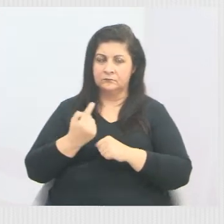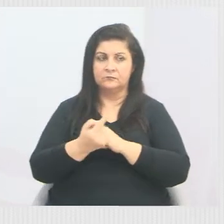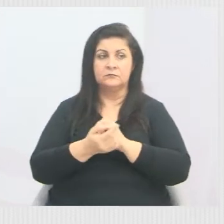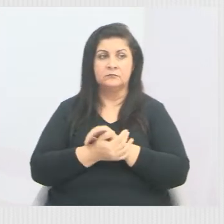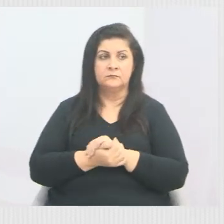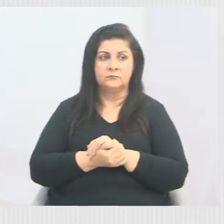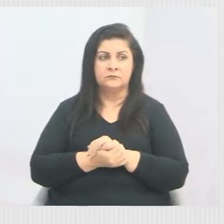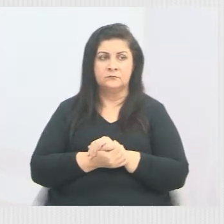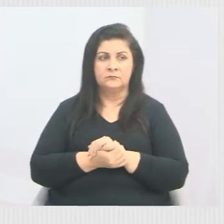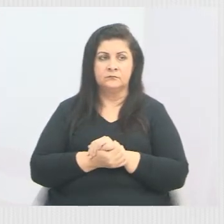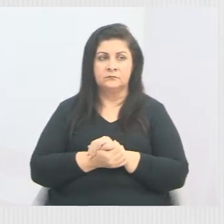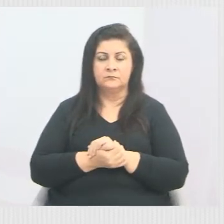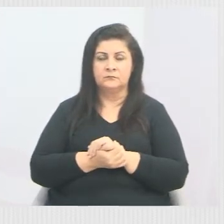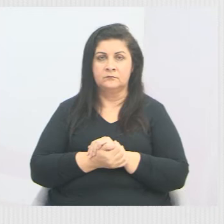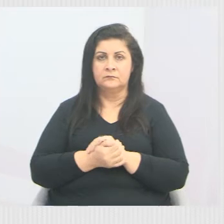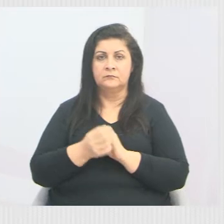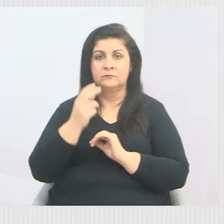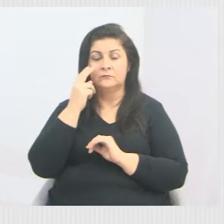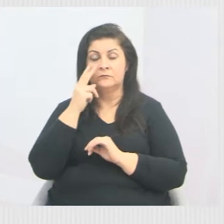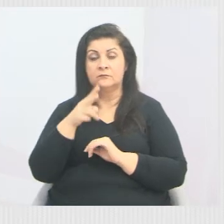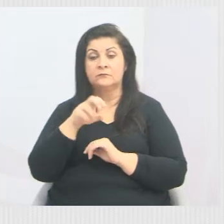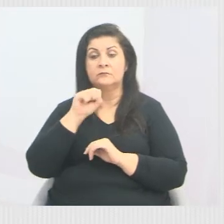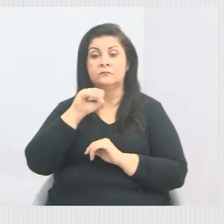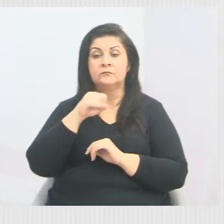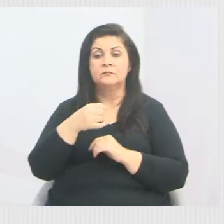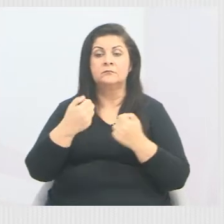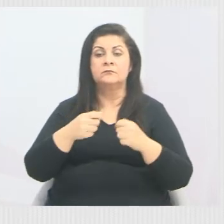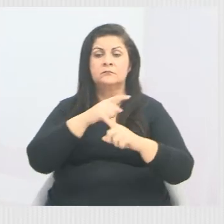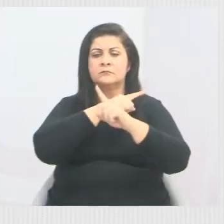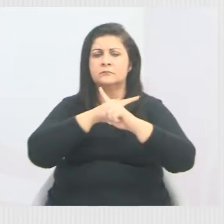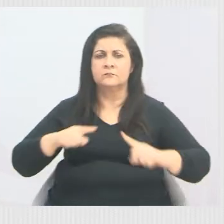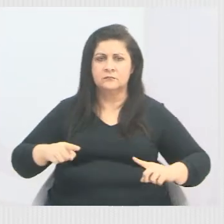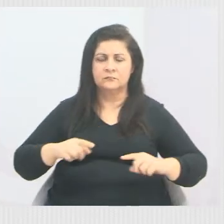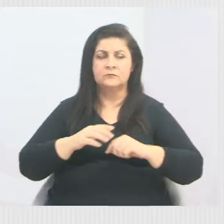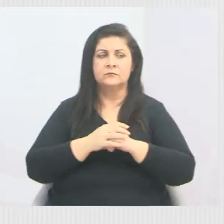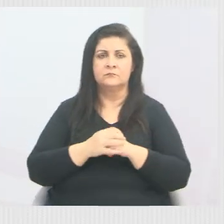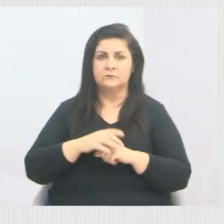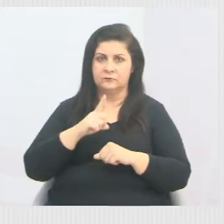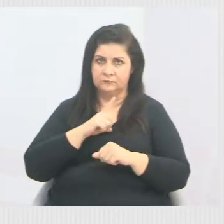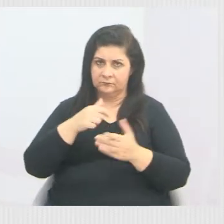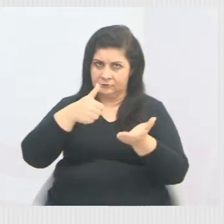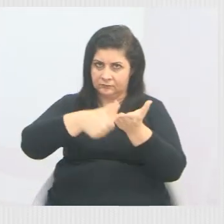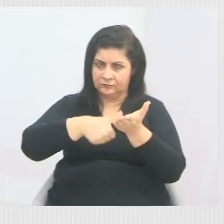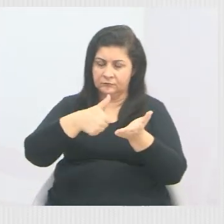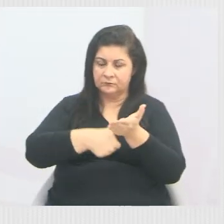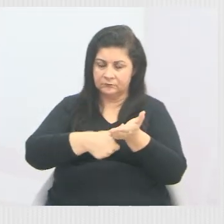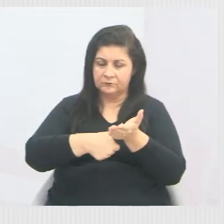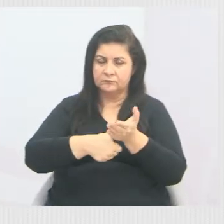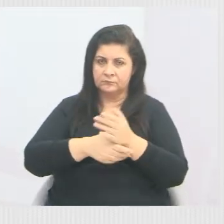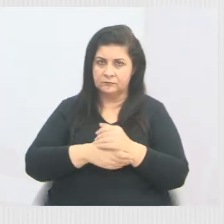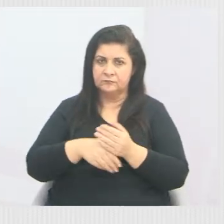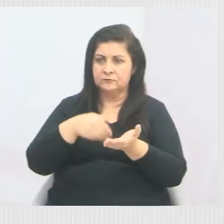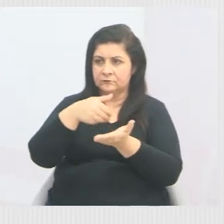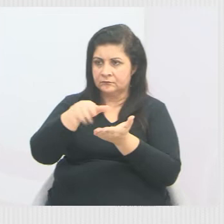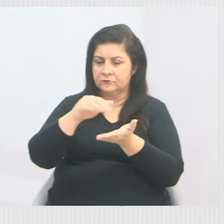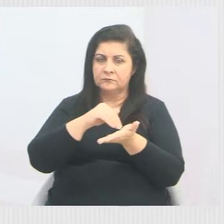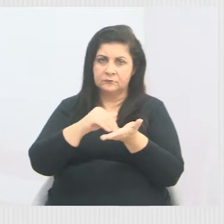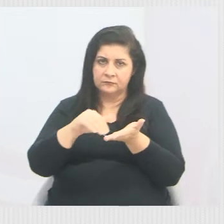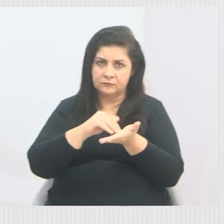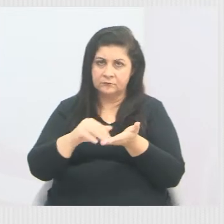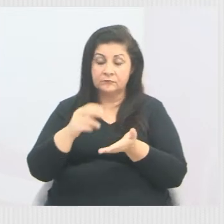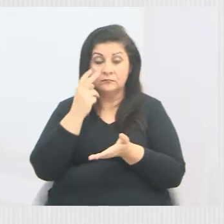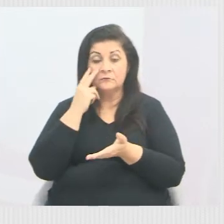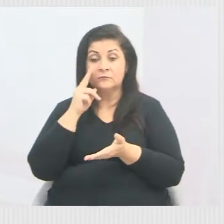monitoram e verificam a necessidade daquele empenho. Então, é feito um documento pela contabilidade para as secretarias para